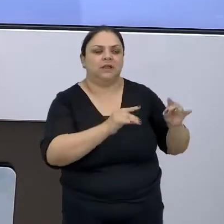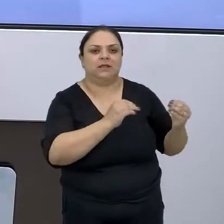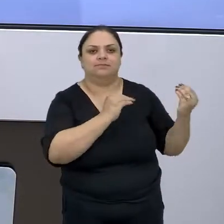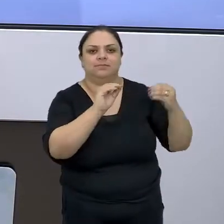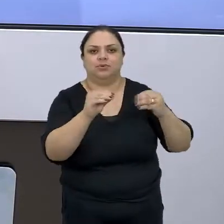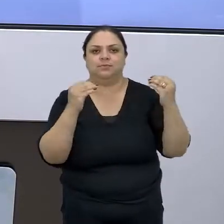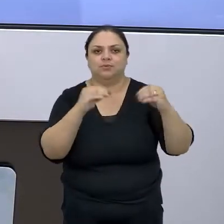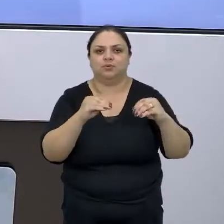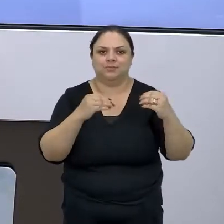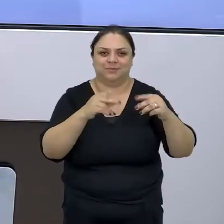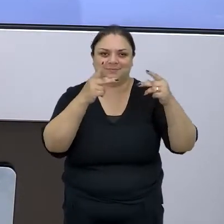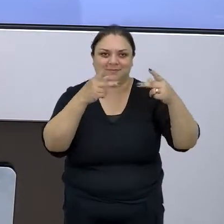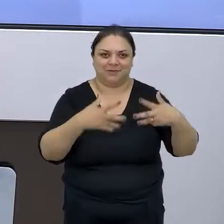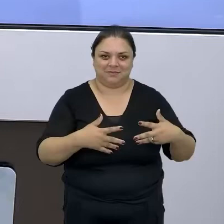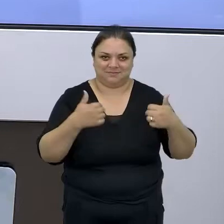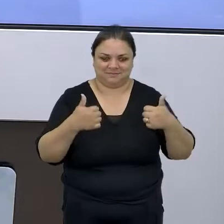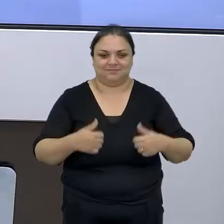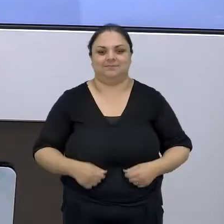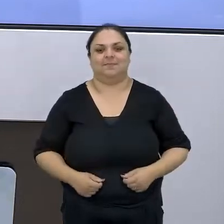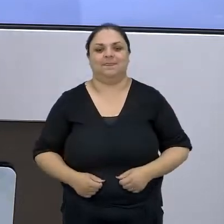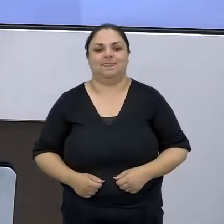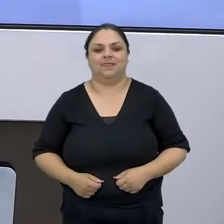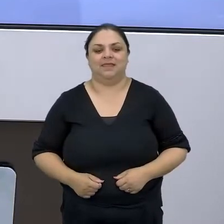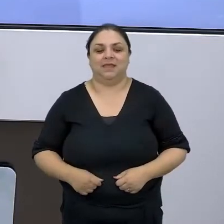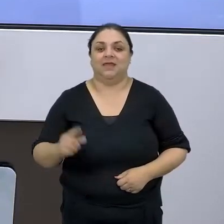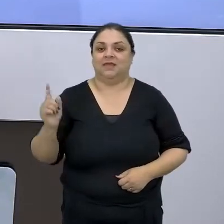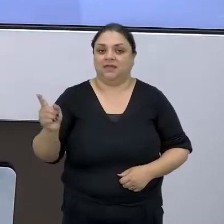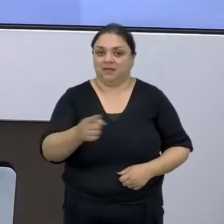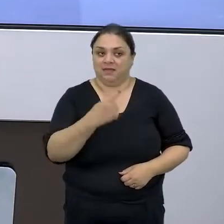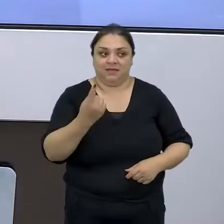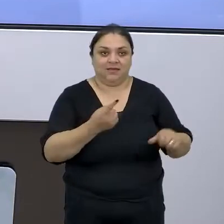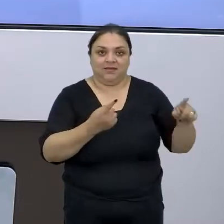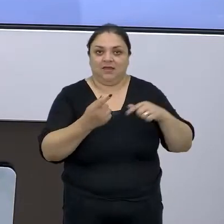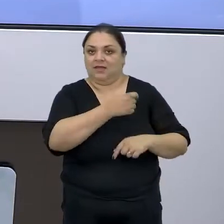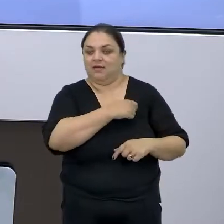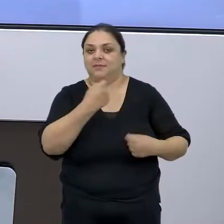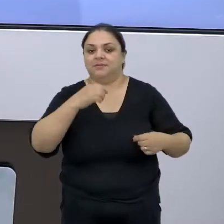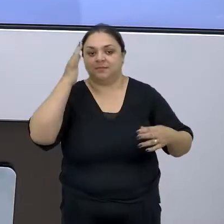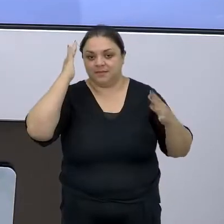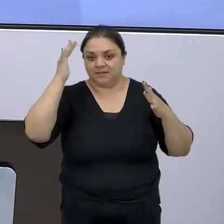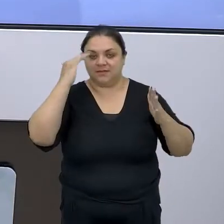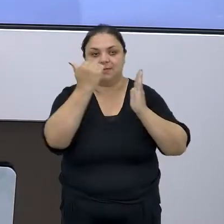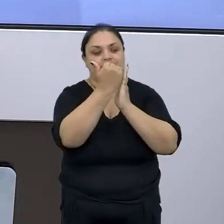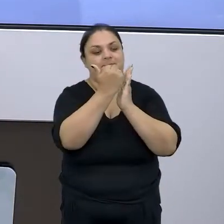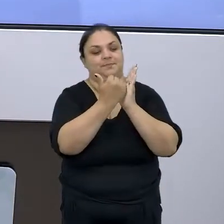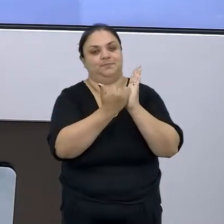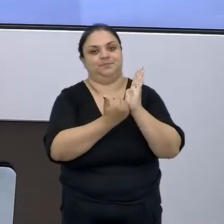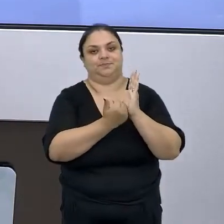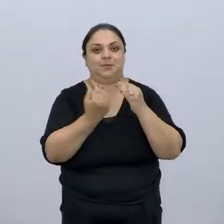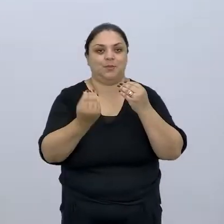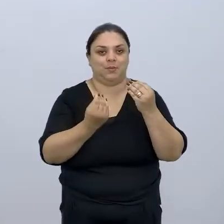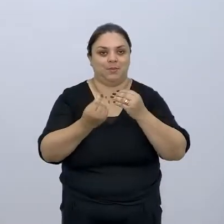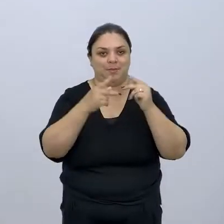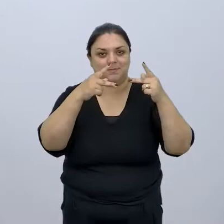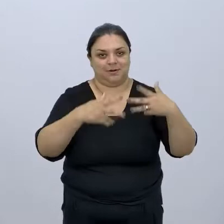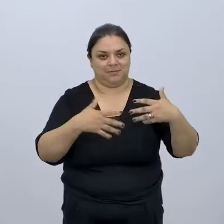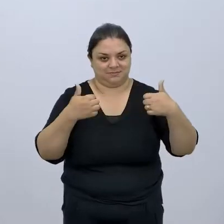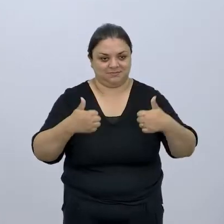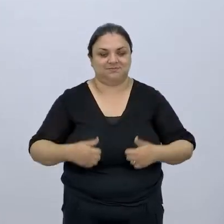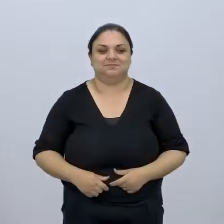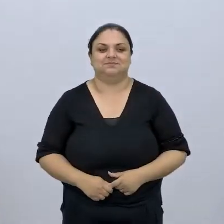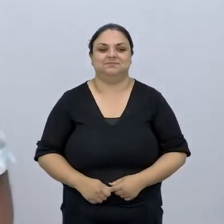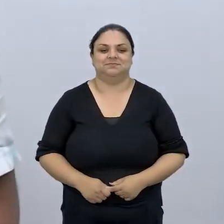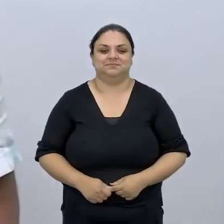na programação. Já que eles têm que pensar, pelo que você colocou aí na sua listinha, na programação em si. Exatamente. Certo? Muito bem. Então vamos